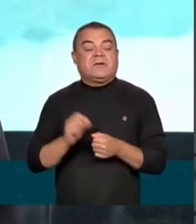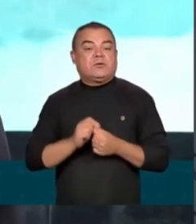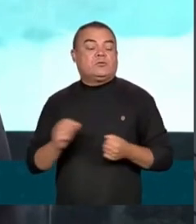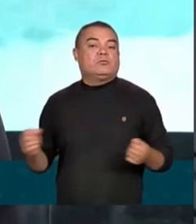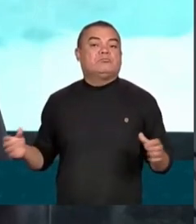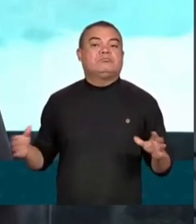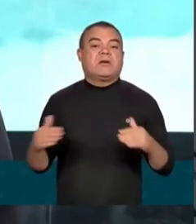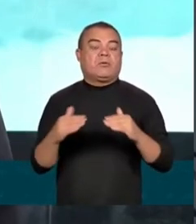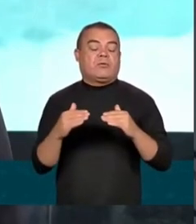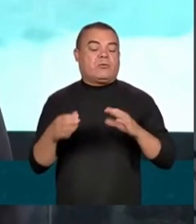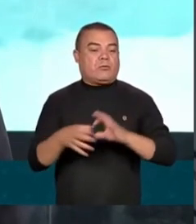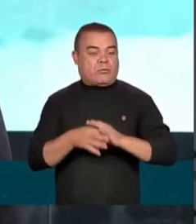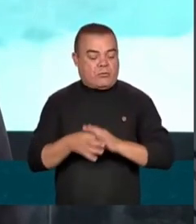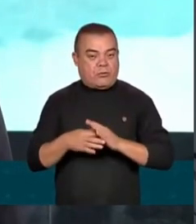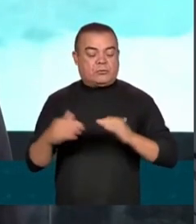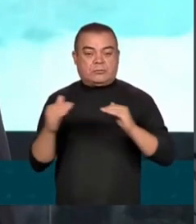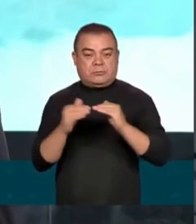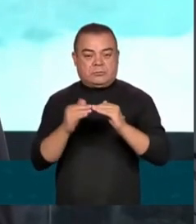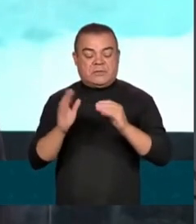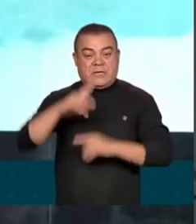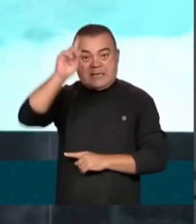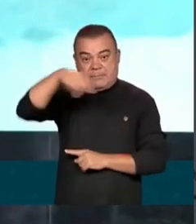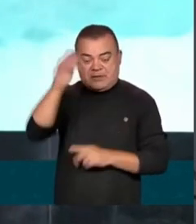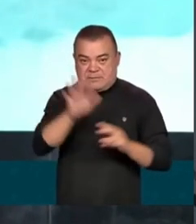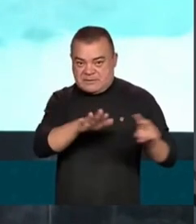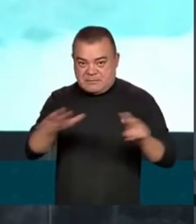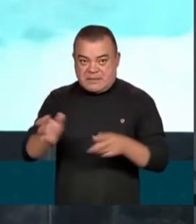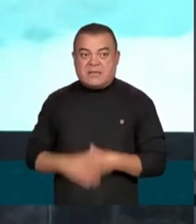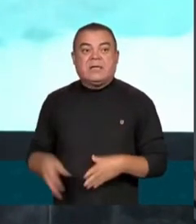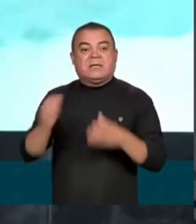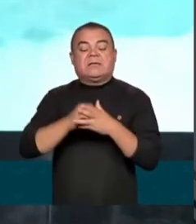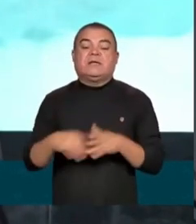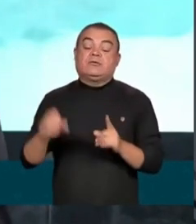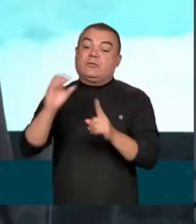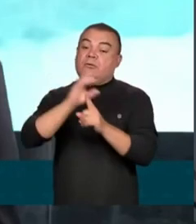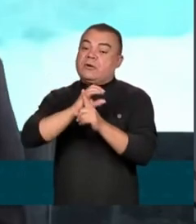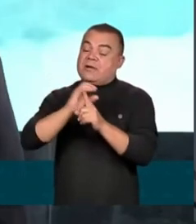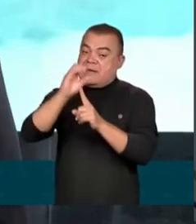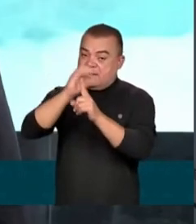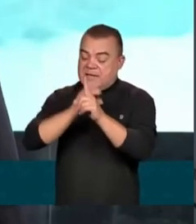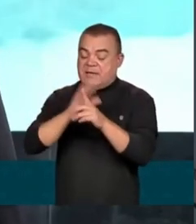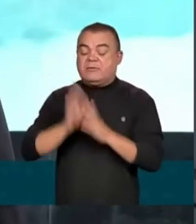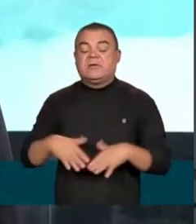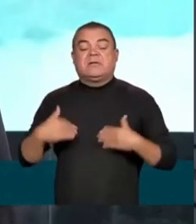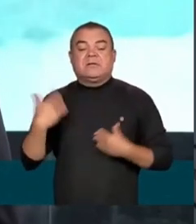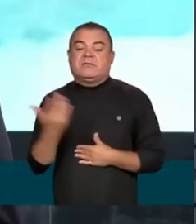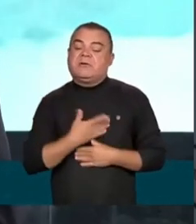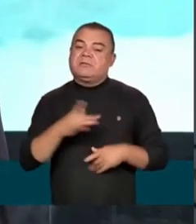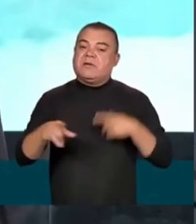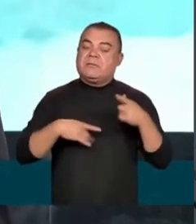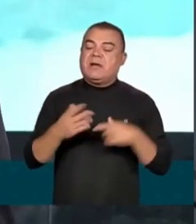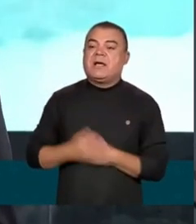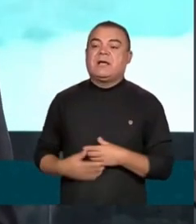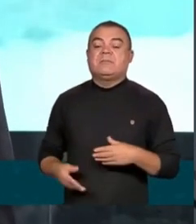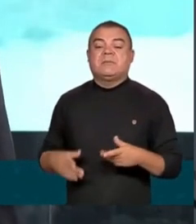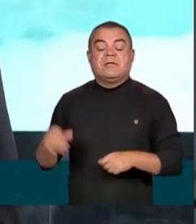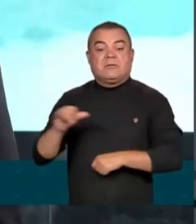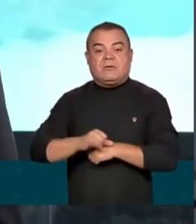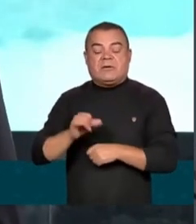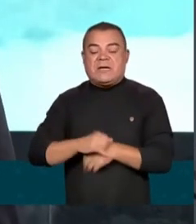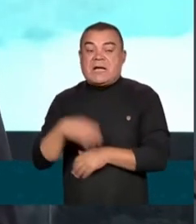que a gente possa estar lá já no começo da próxima semana dentro do calendário obviamente vamos trabalhar instalar mais